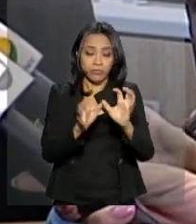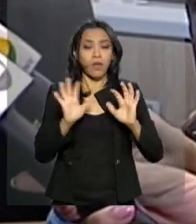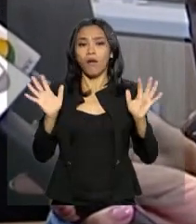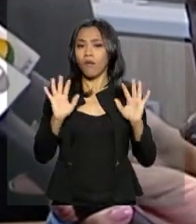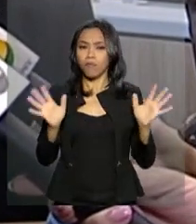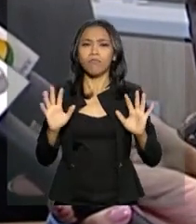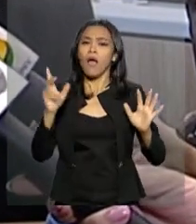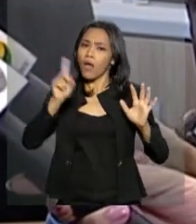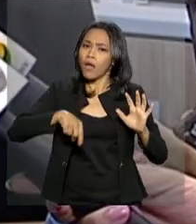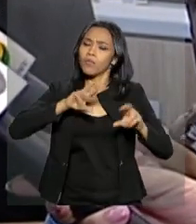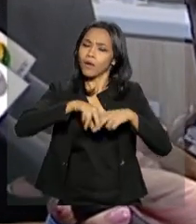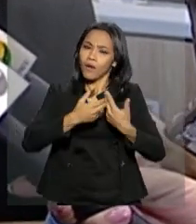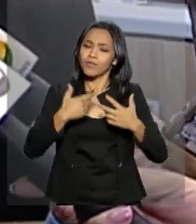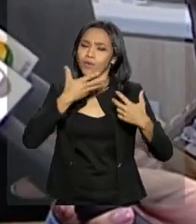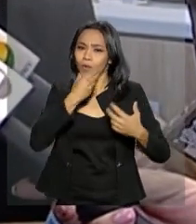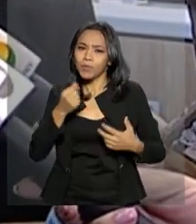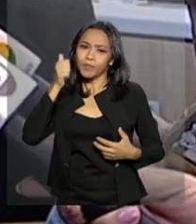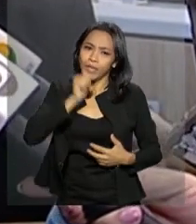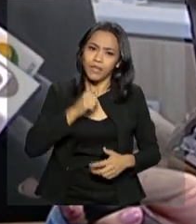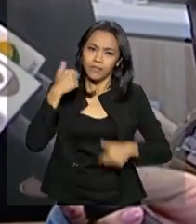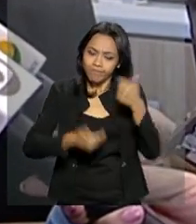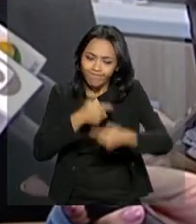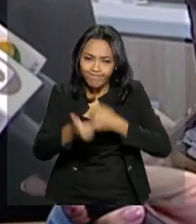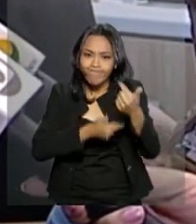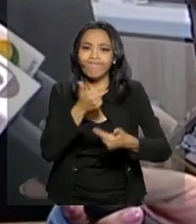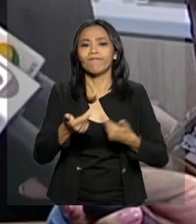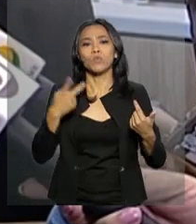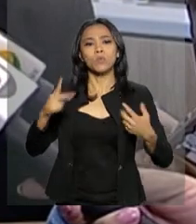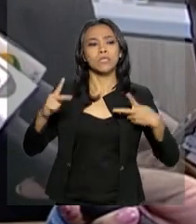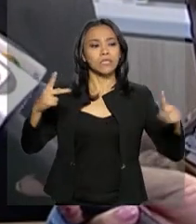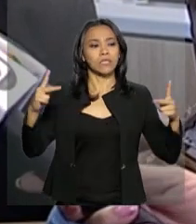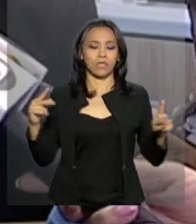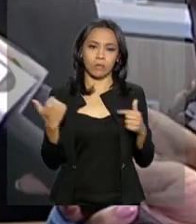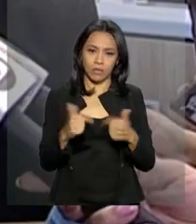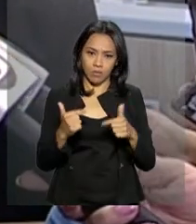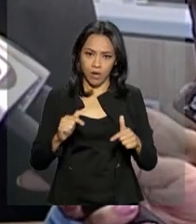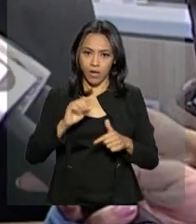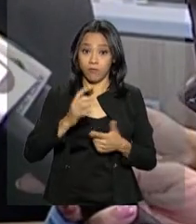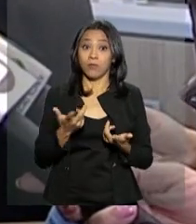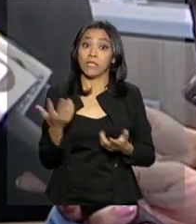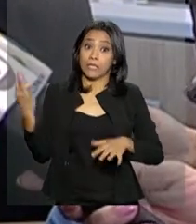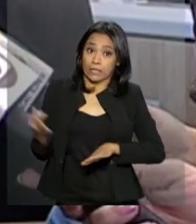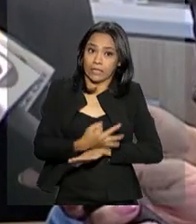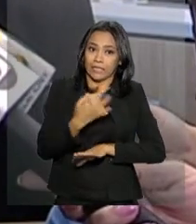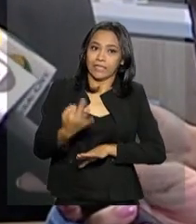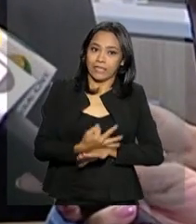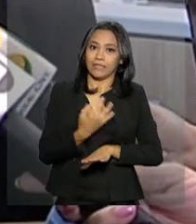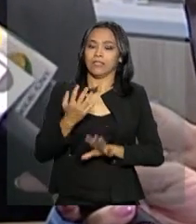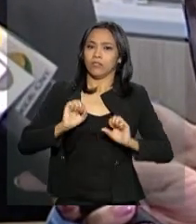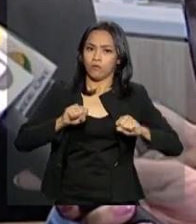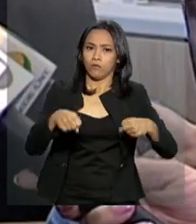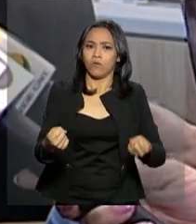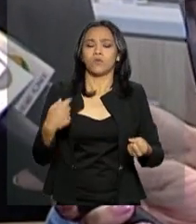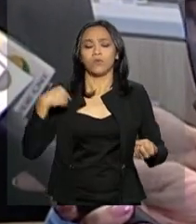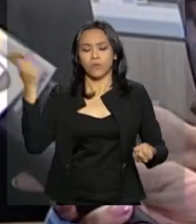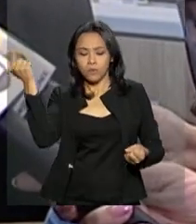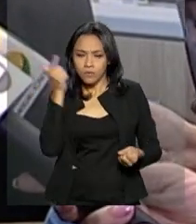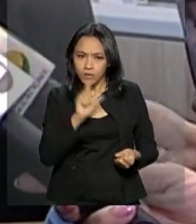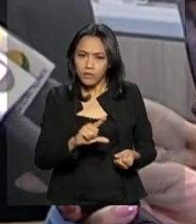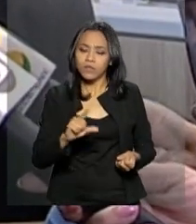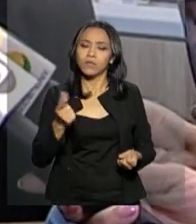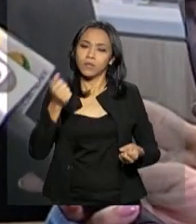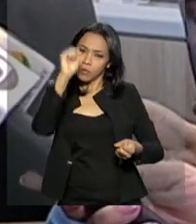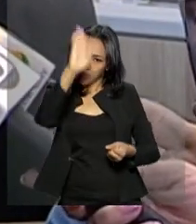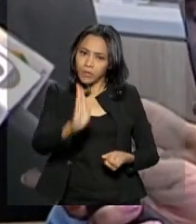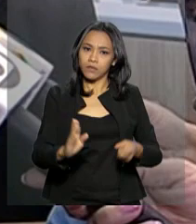mulheres aos quais nós agradecemos e que com seu trabalho com seu sacrifício com a sua dedicação possibilitaram que o